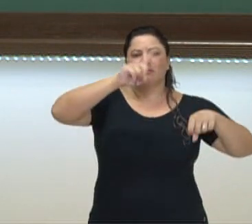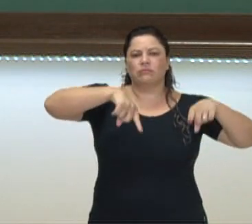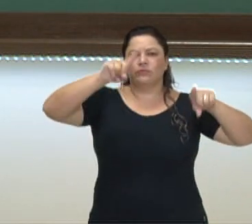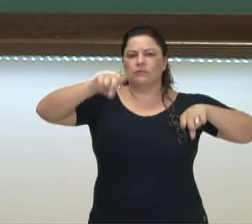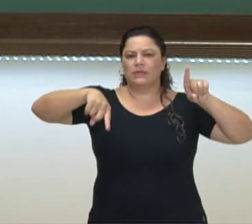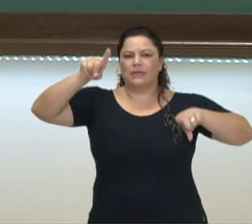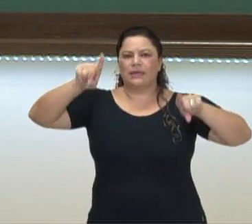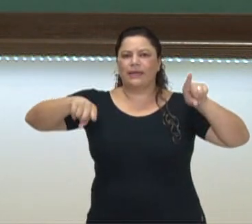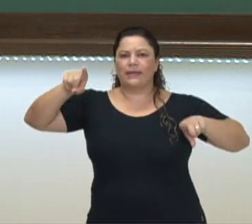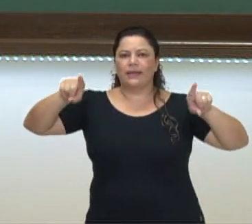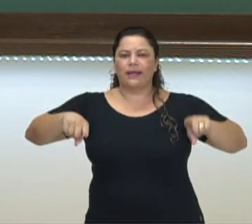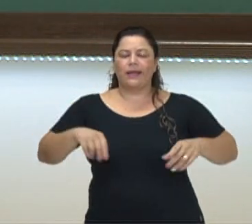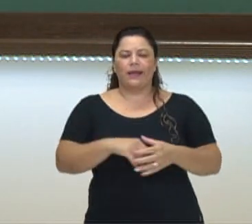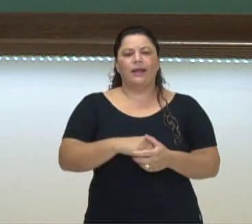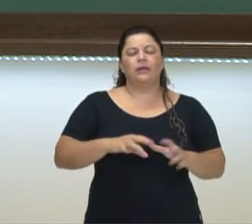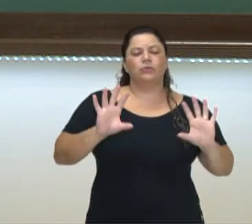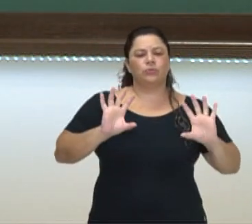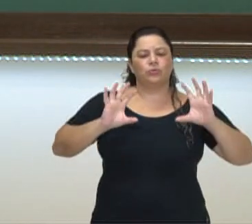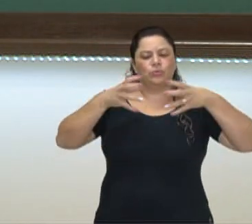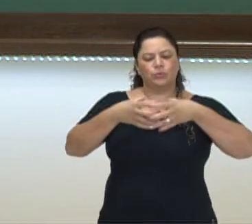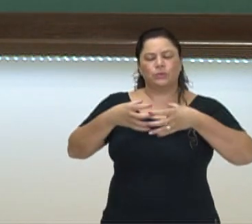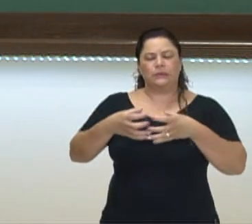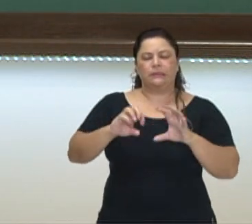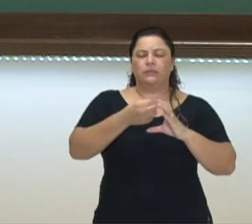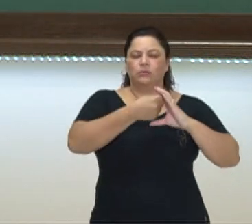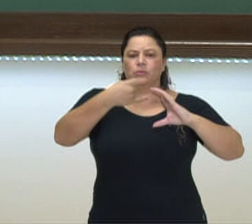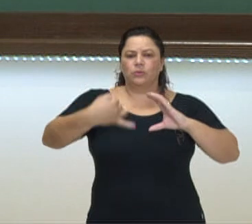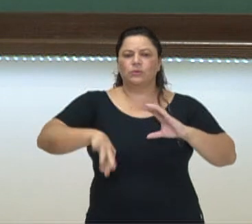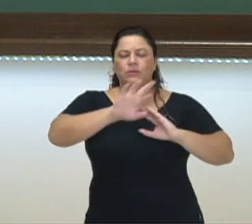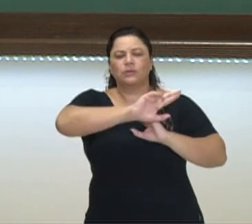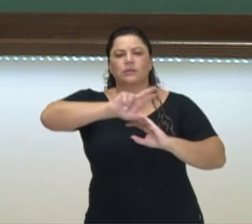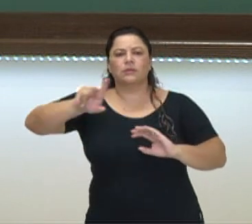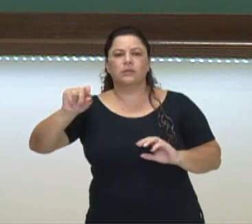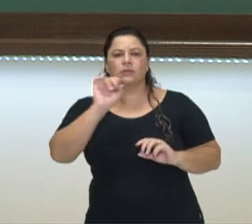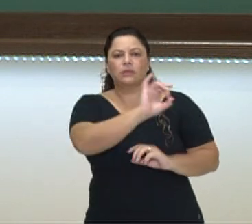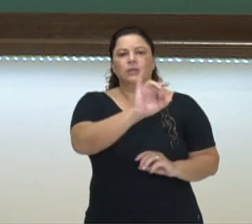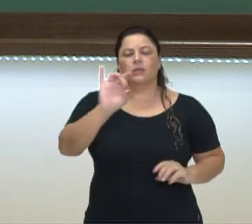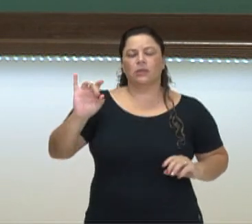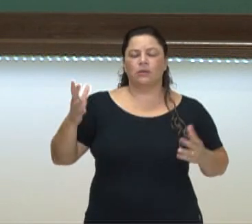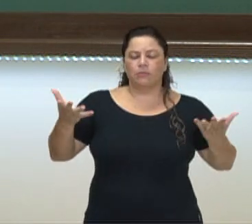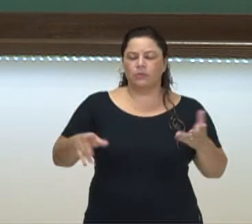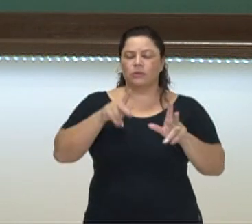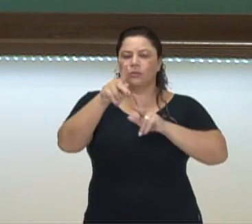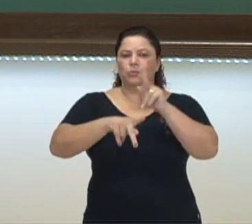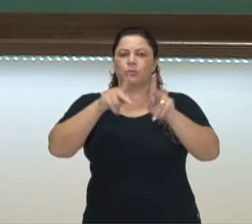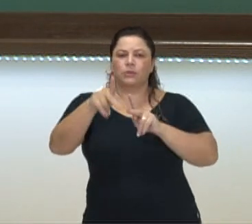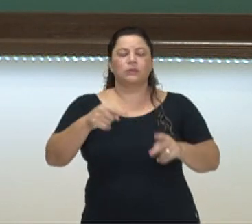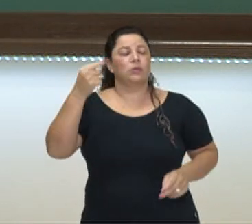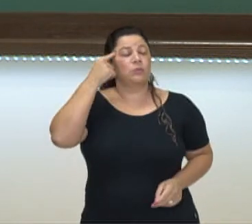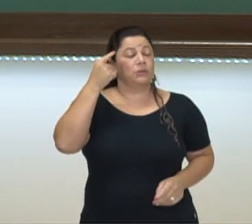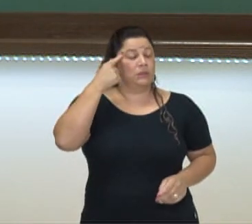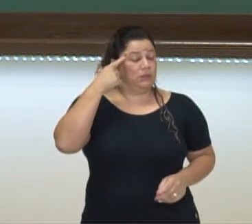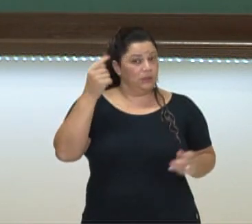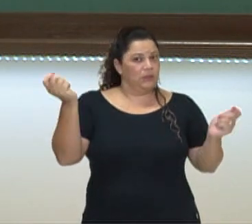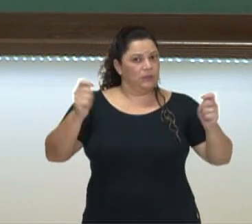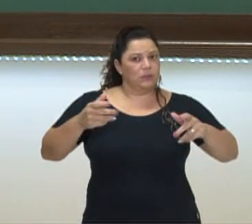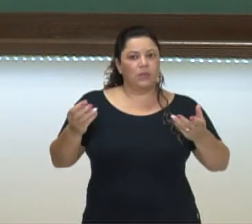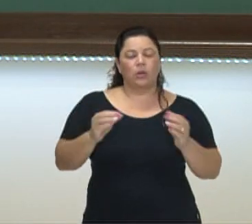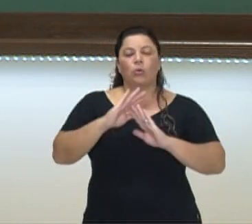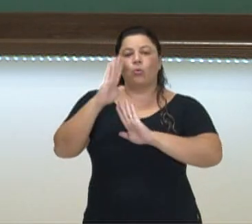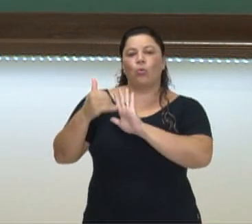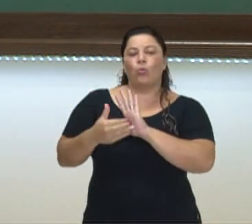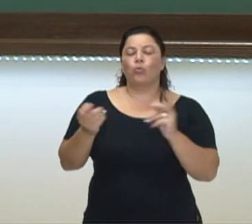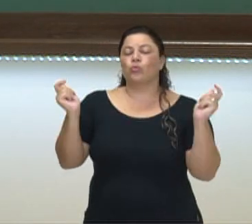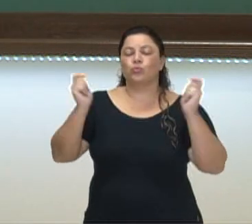termos populacionais, em termos de características dessa população? Então vamos pensar juntos como tudo isso